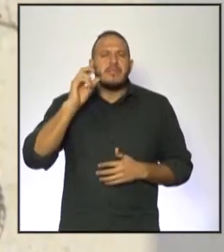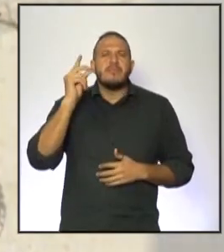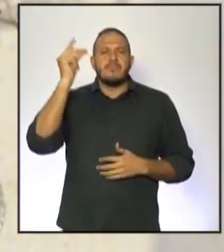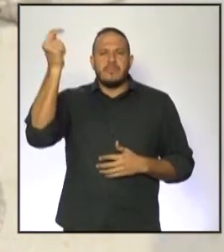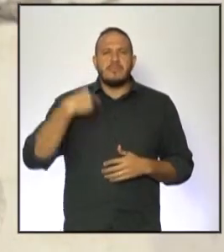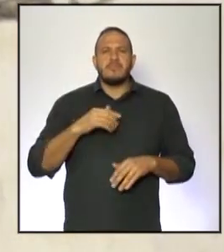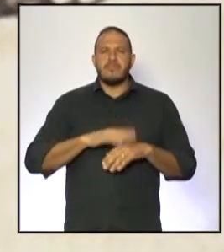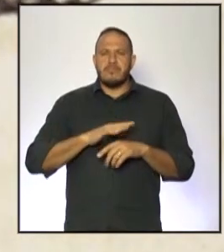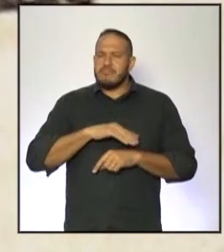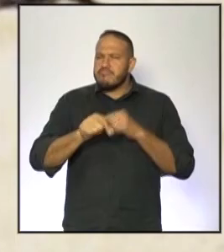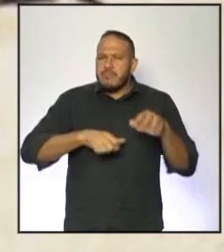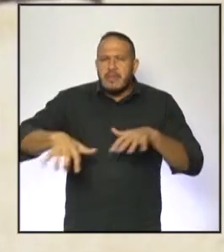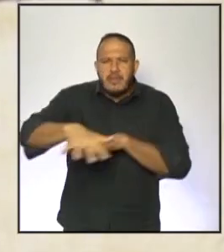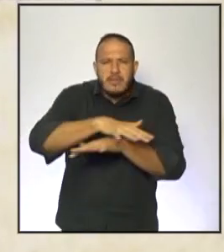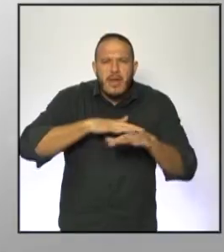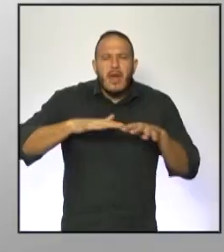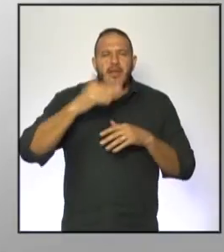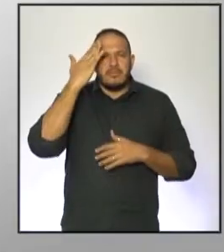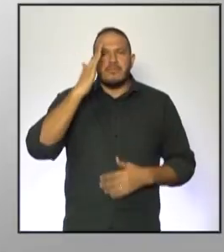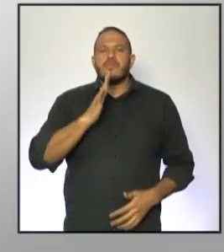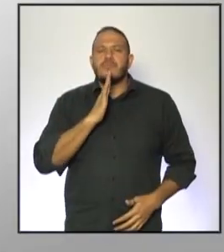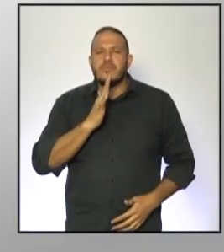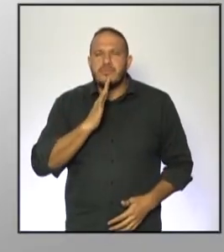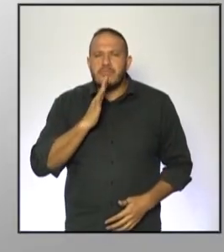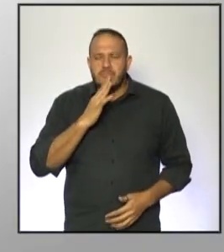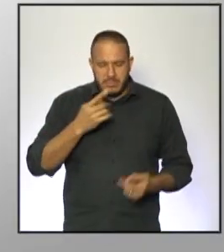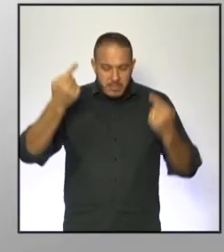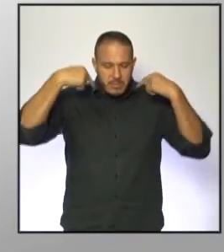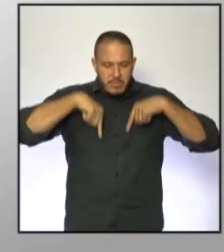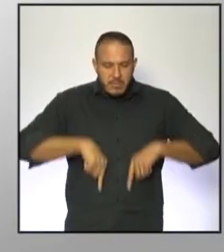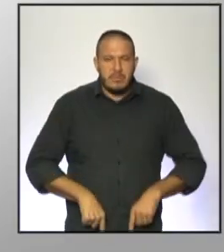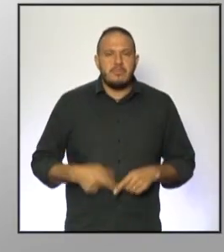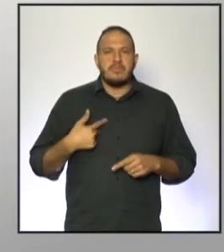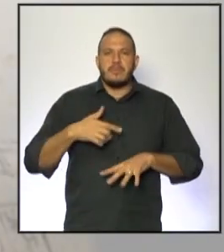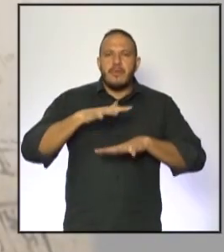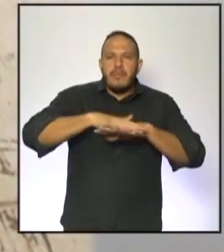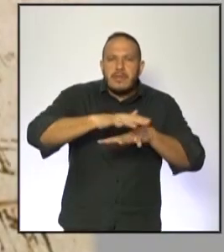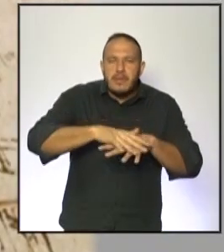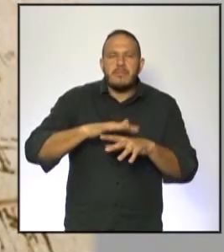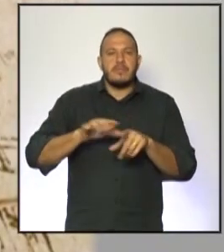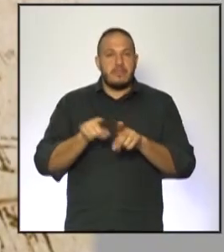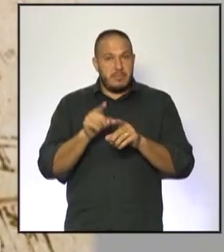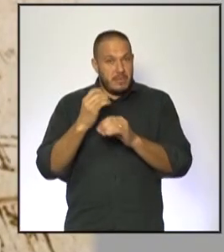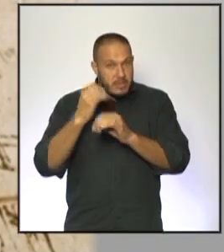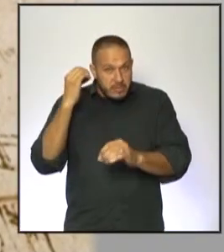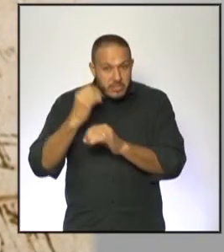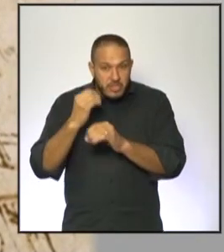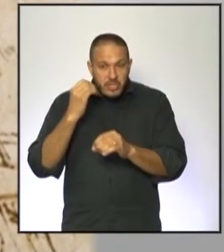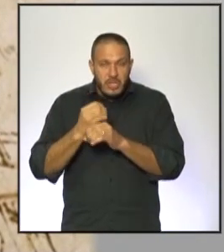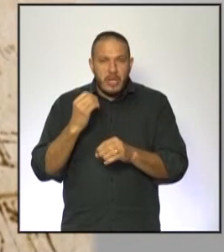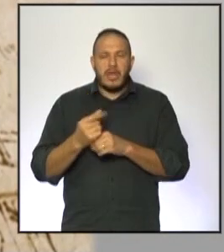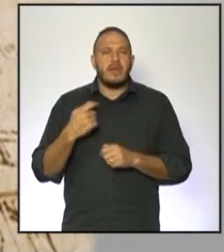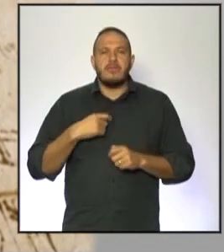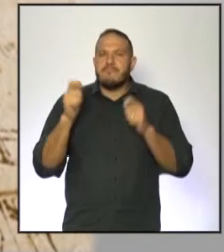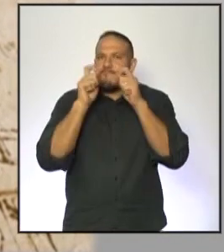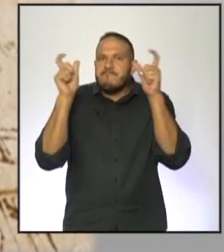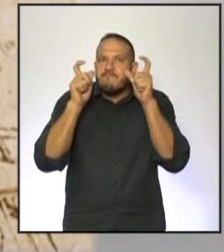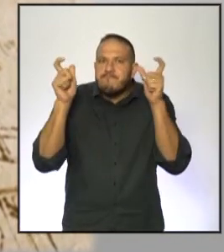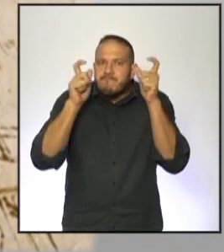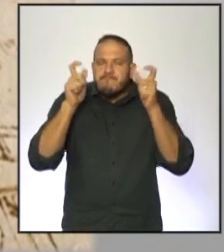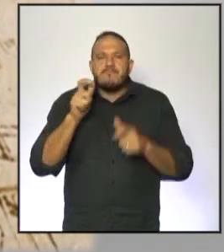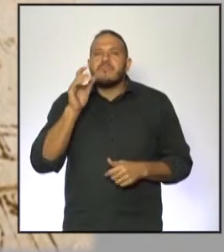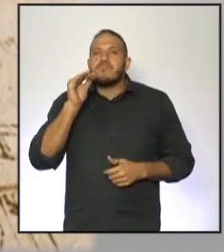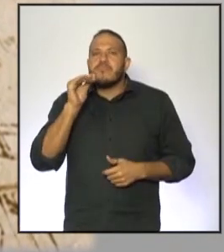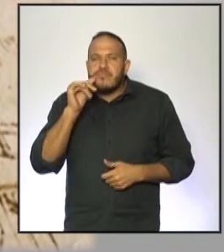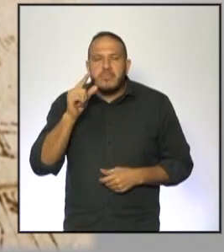aventurava por várias áreas do conhecimento, como a anatomia, a matemática e a engenharia. Movido por uma grande curiosidade,